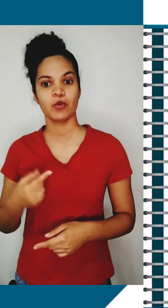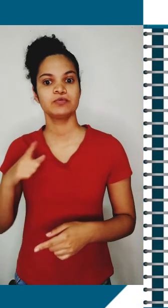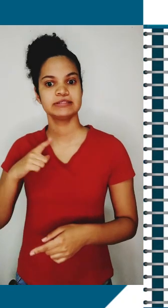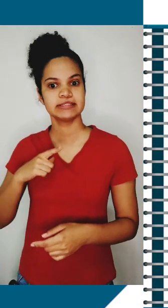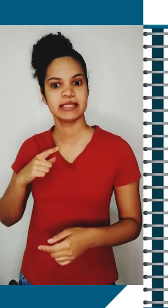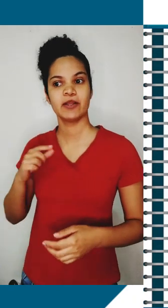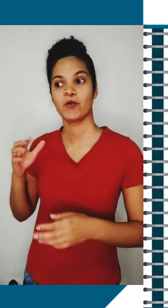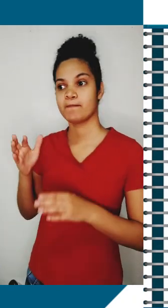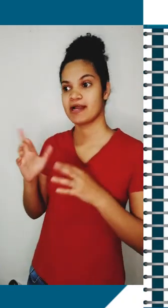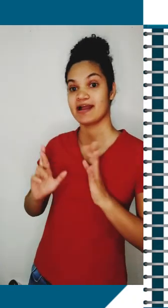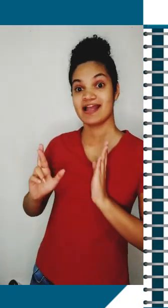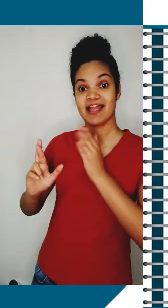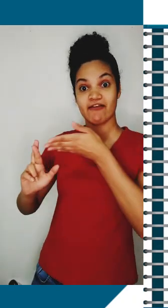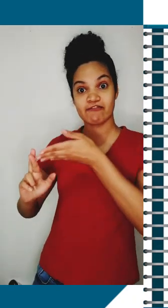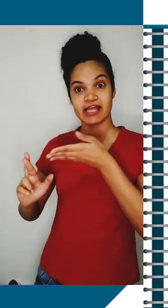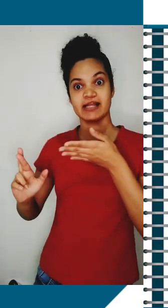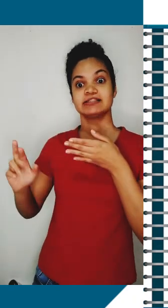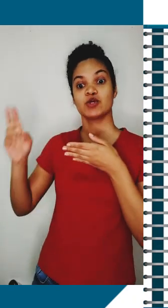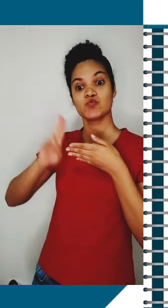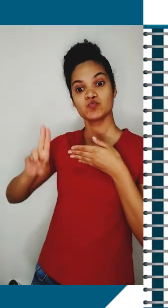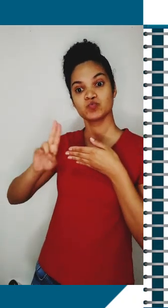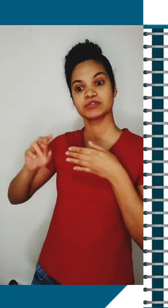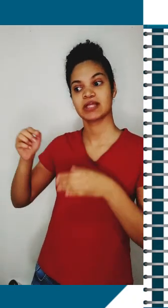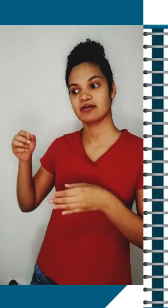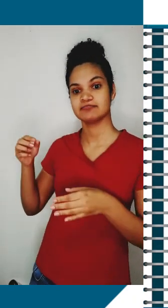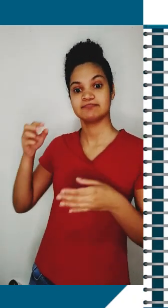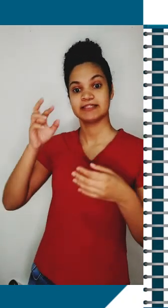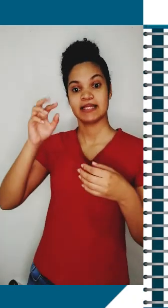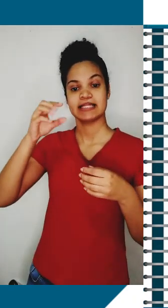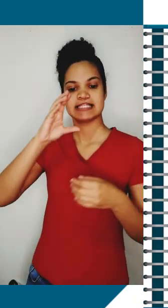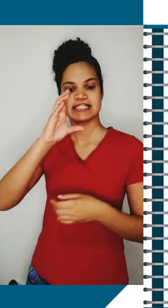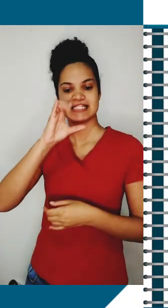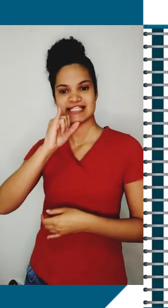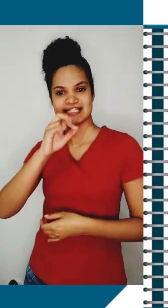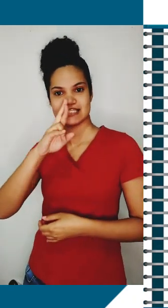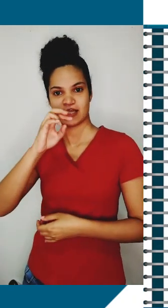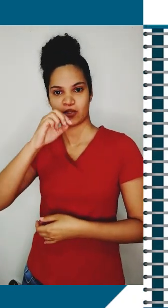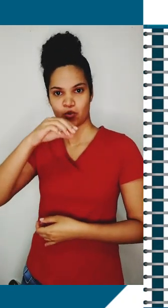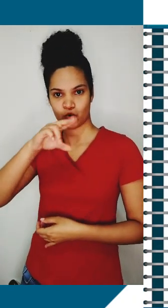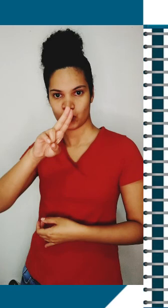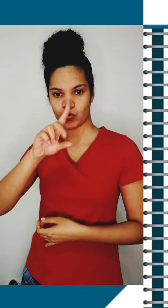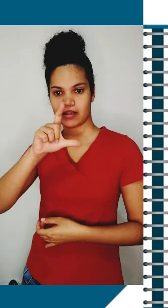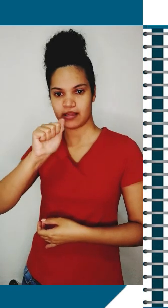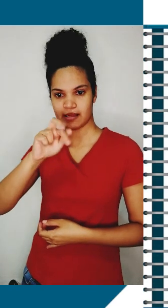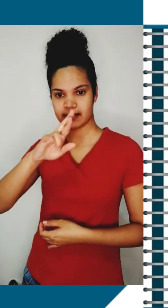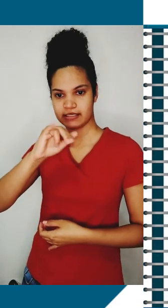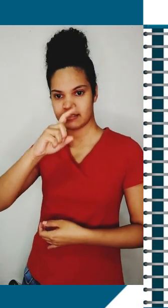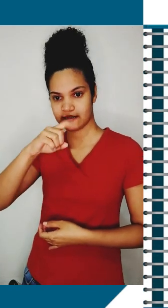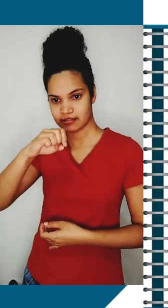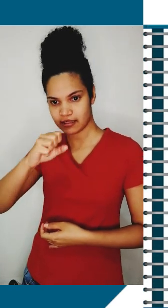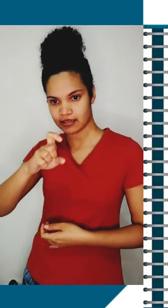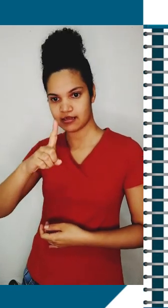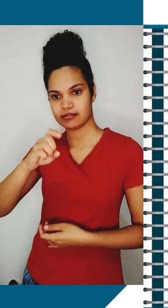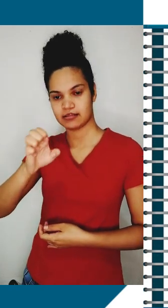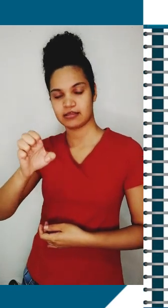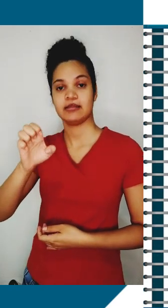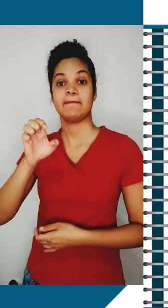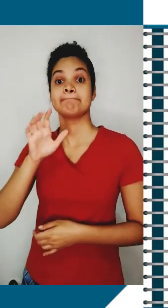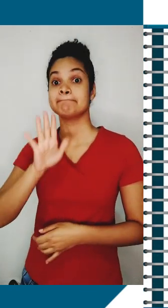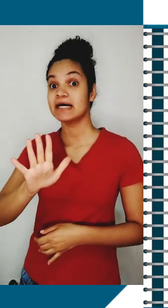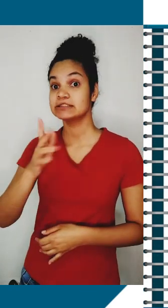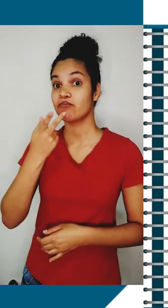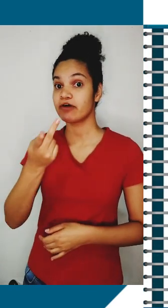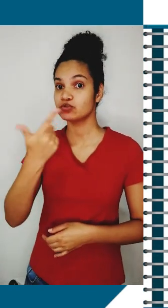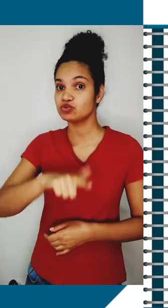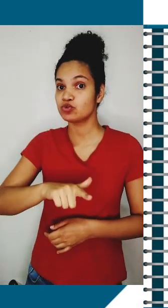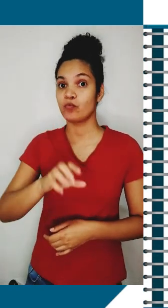referência ao longo do texto. Isso é circularidade, pode fazer toda a diferença na sua nota na UERJ. Mais uma vez eu digo, só faça se você